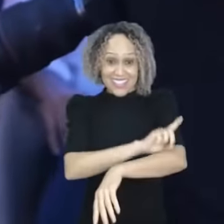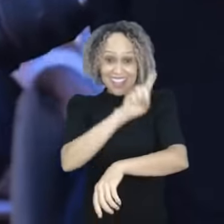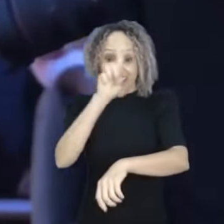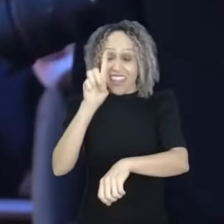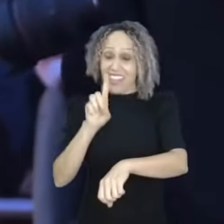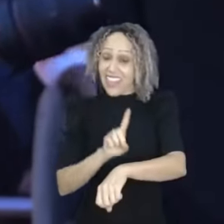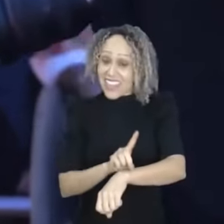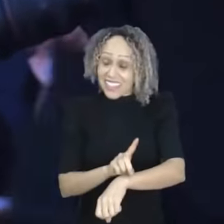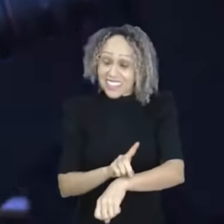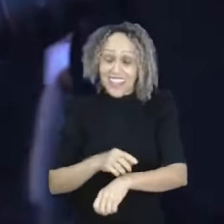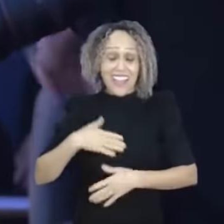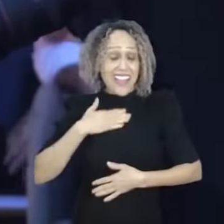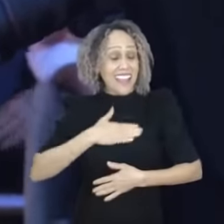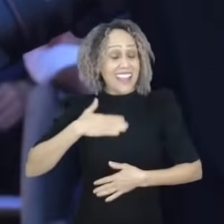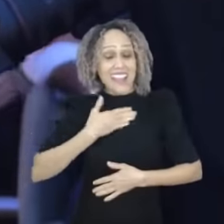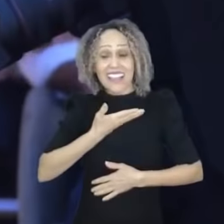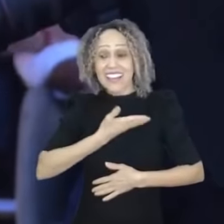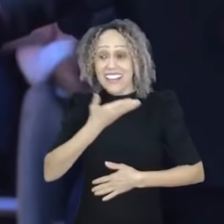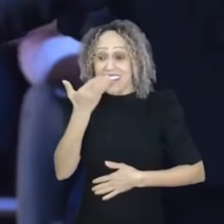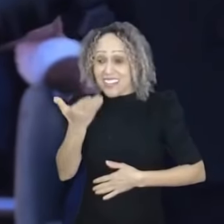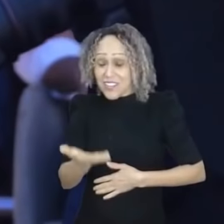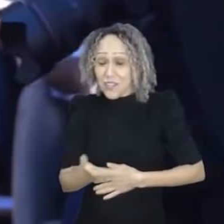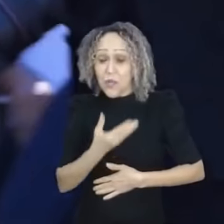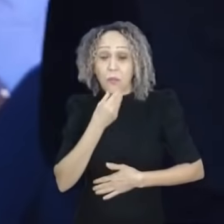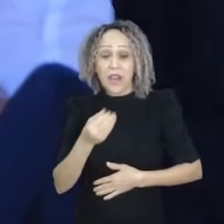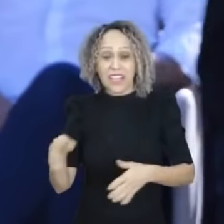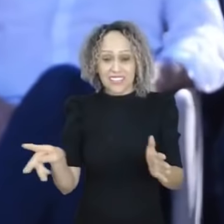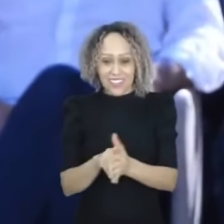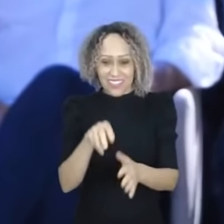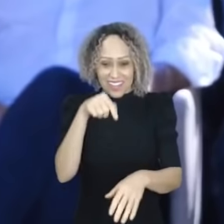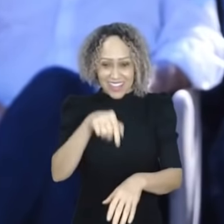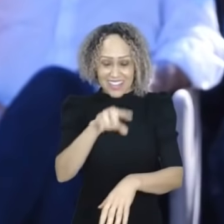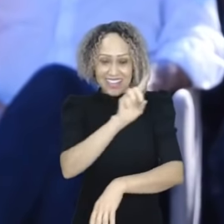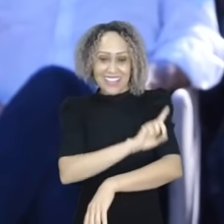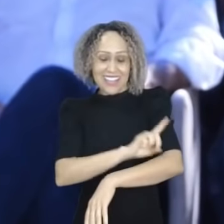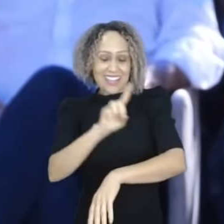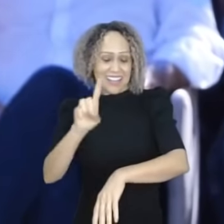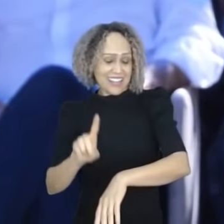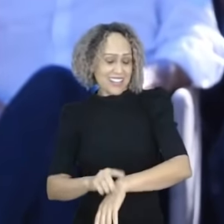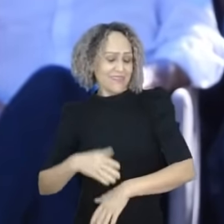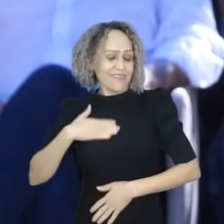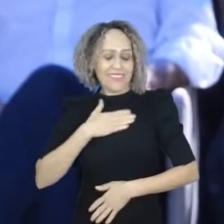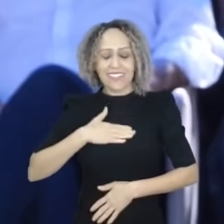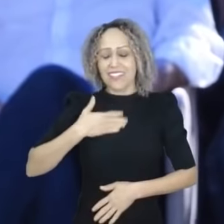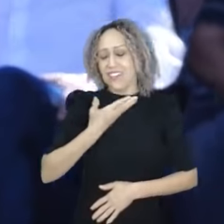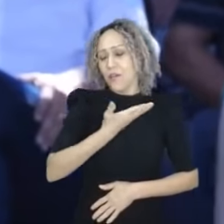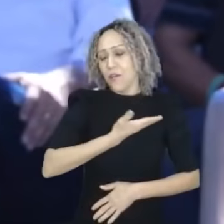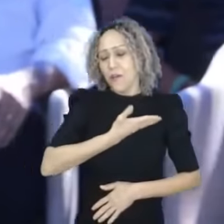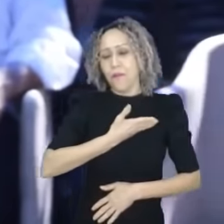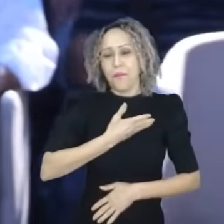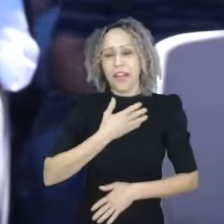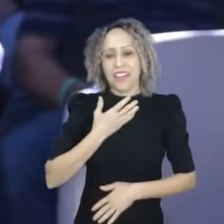queridos companheiros de Diadema, querido companheiro Alckmin, meu